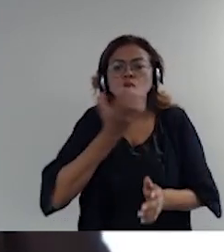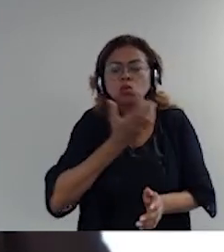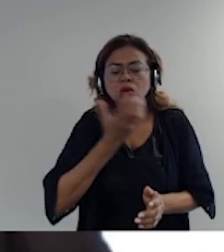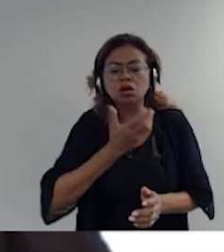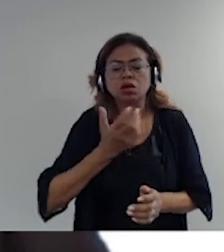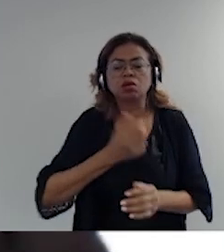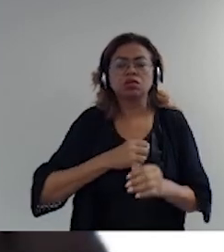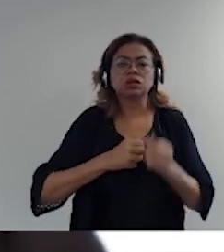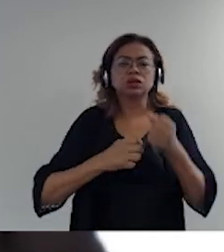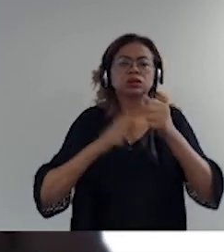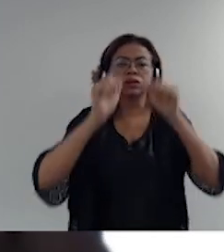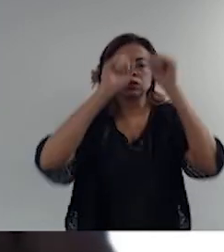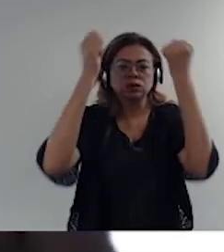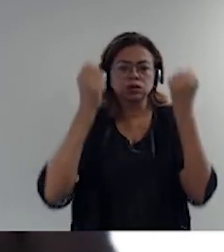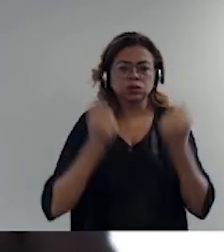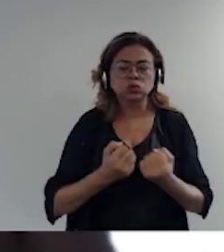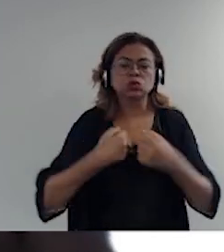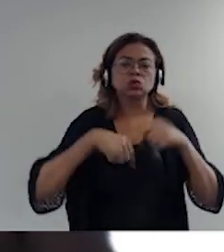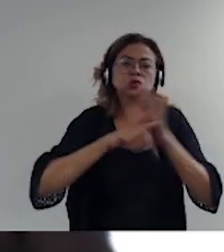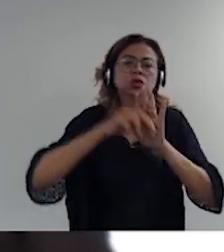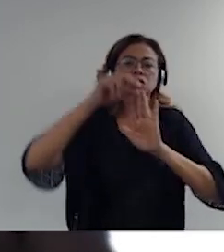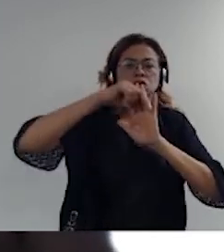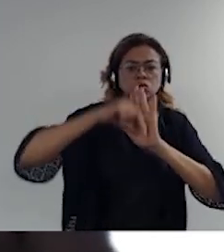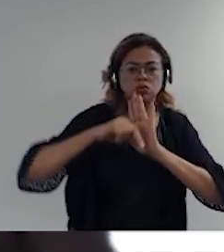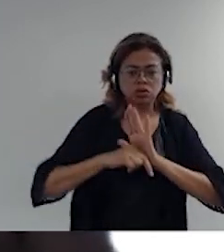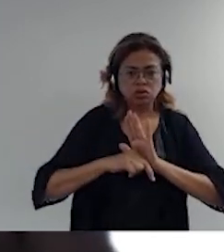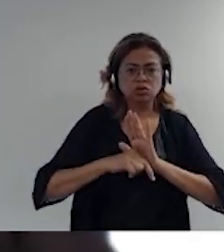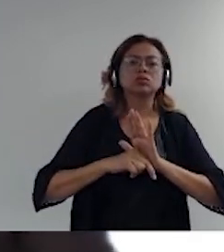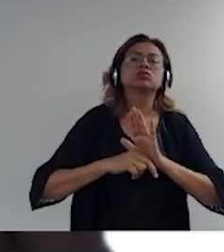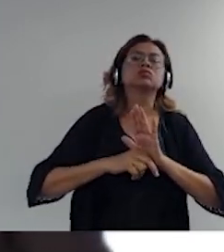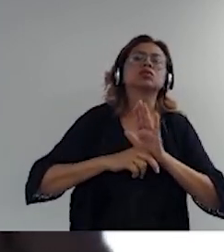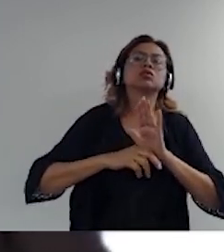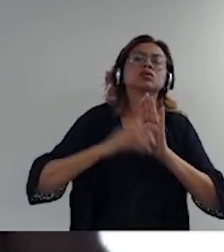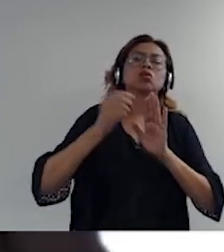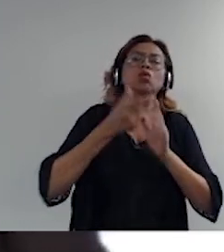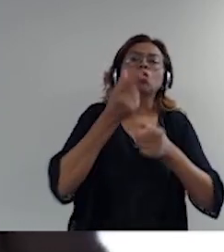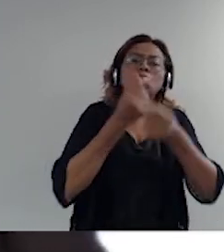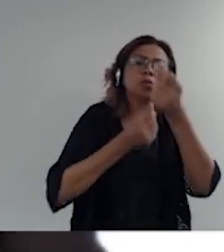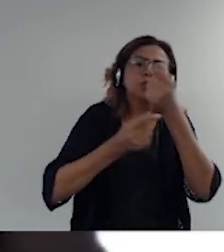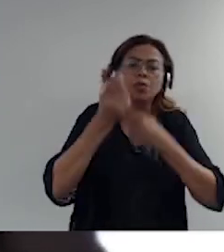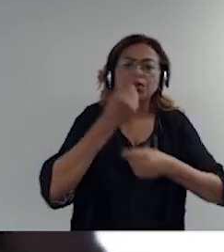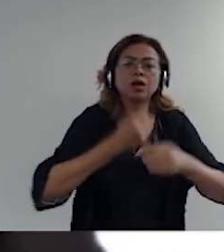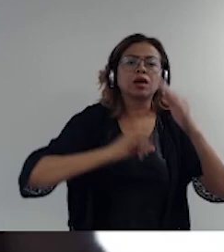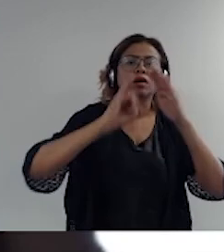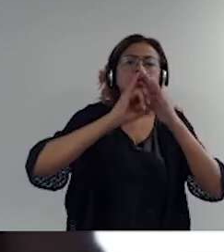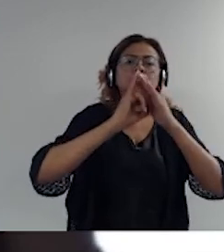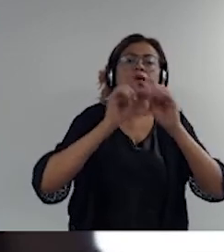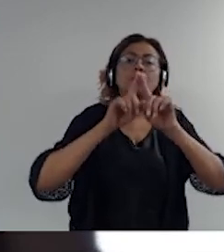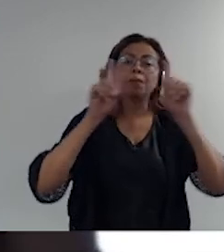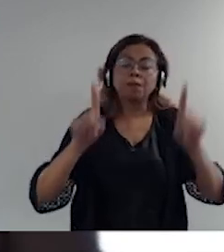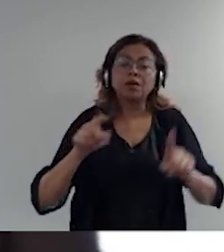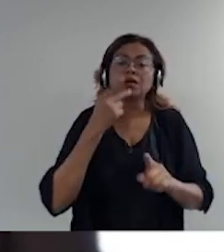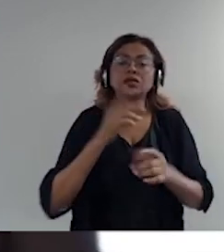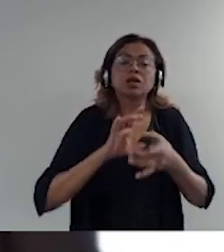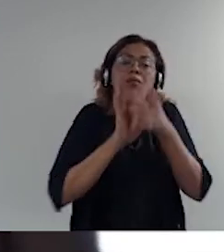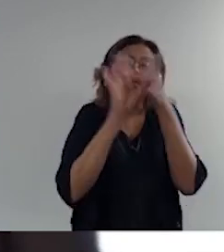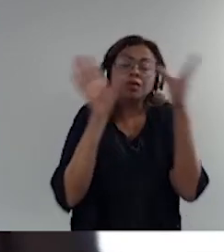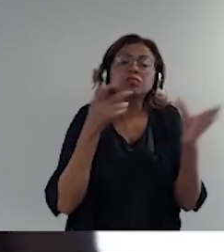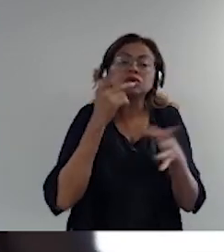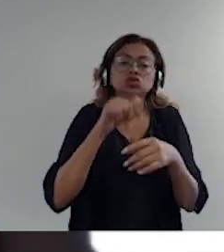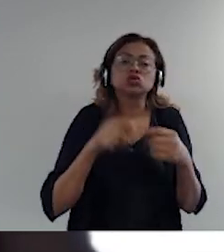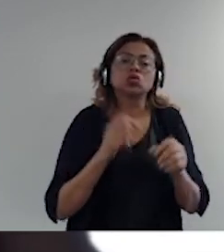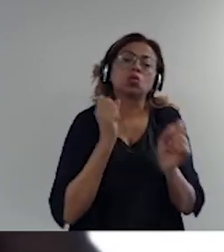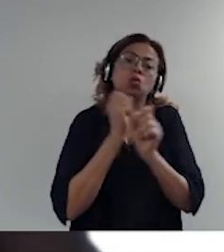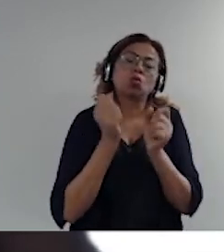nas estruturas, né, normativas do mercado de capitais. Por outro lado, ela permitiu, como eu disse, uma aceleração de algumas tendências, e essa das assembleias, sem